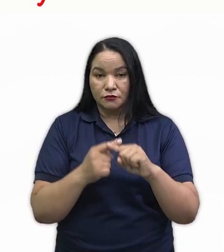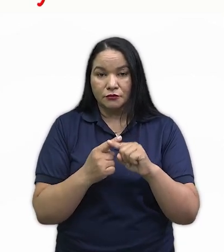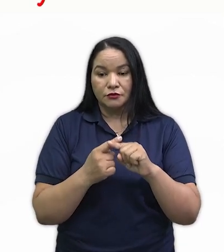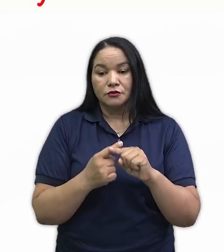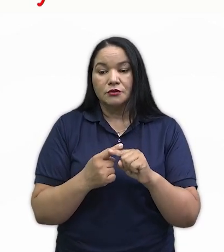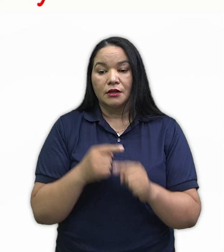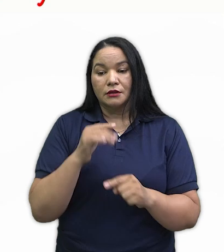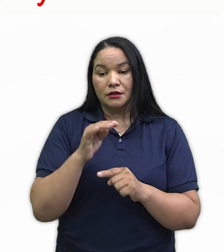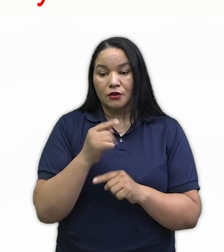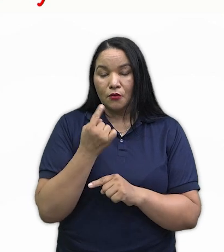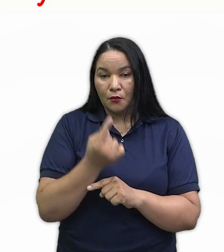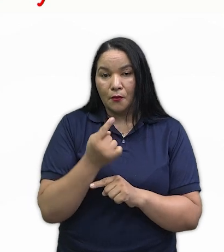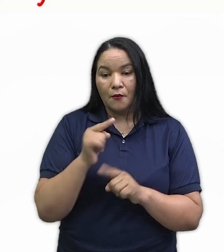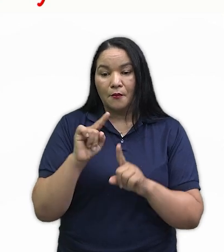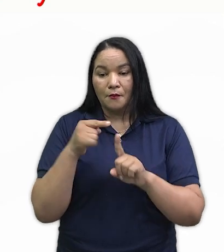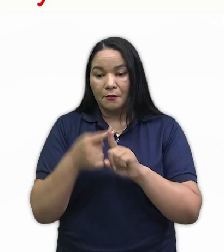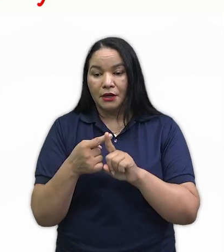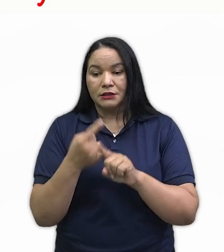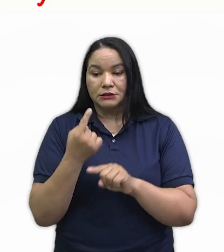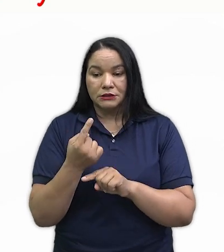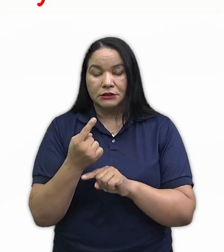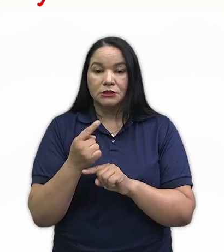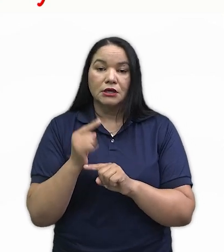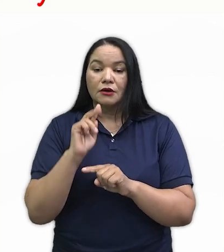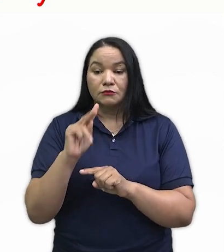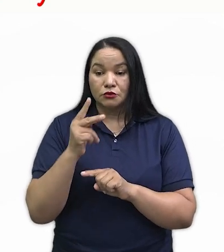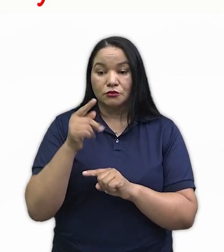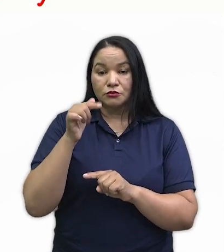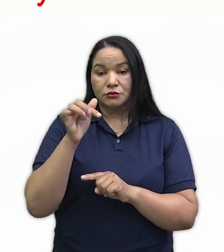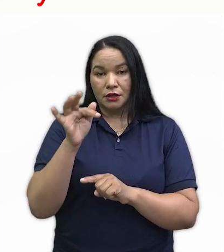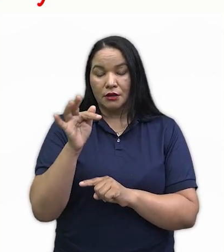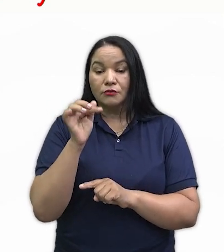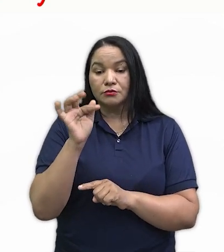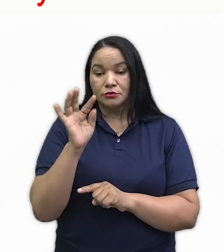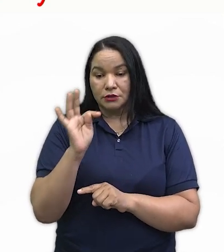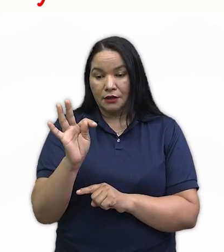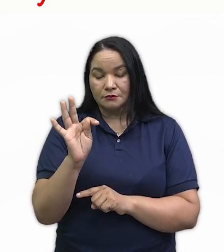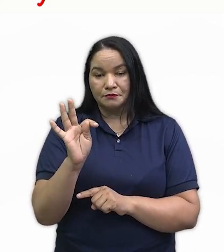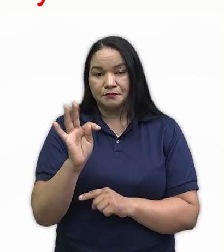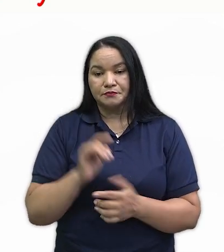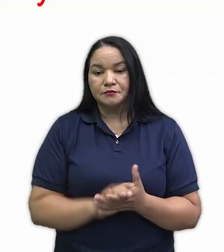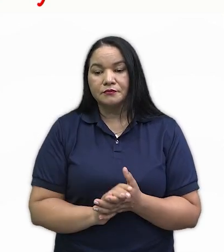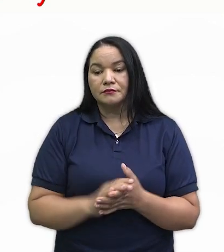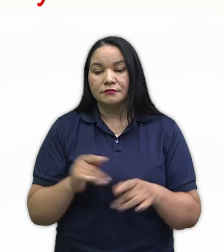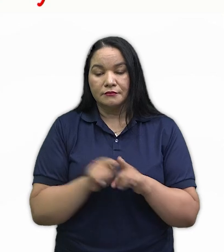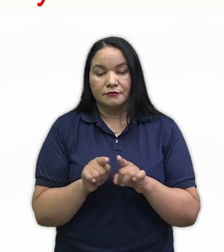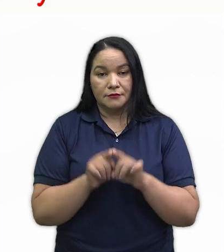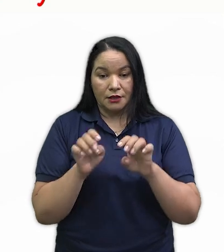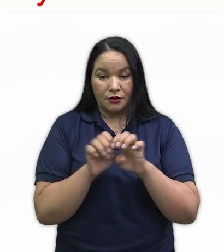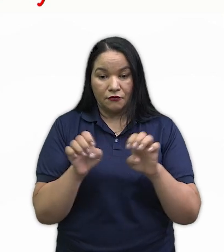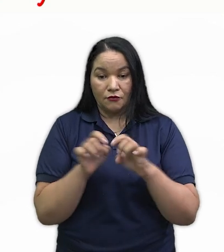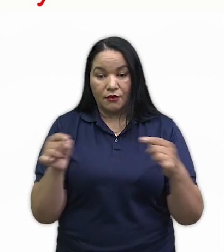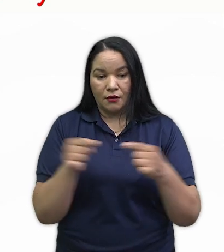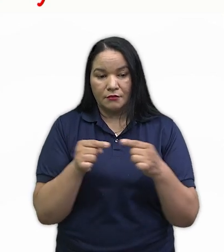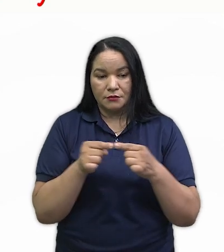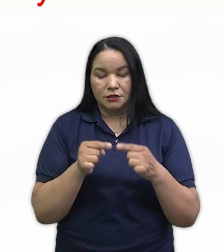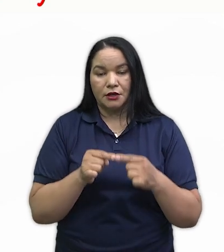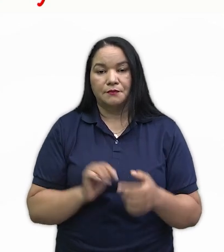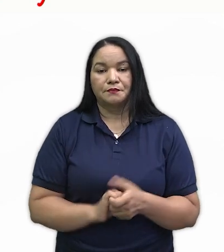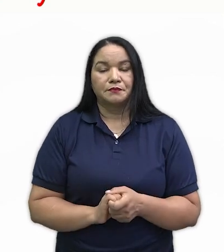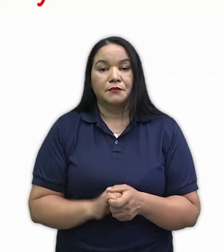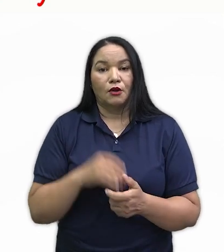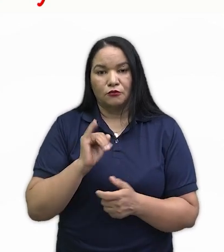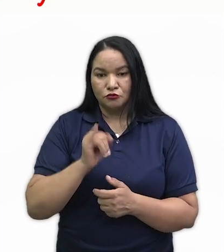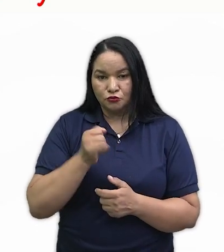taxa elevada ao tempo. Ok? Então, essa é a fórmula onde a gente vai aplicar